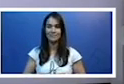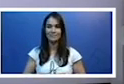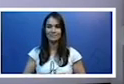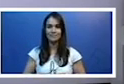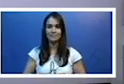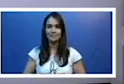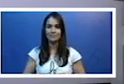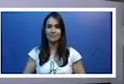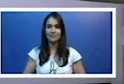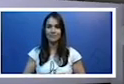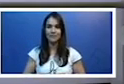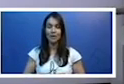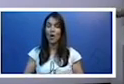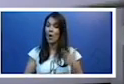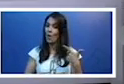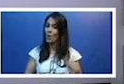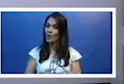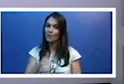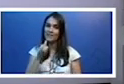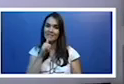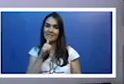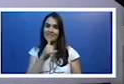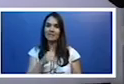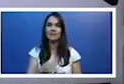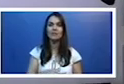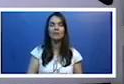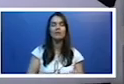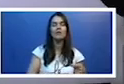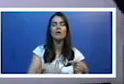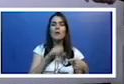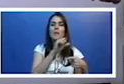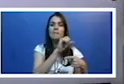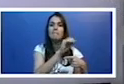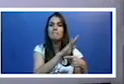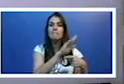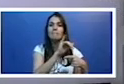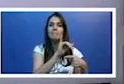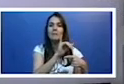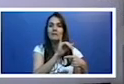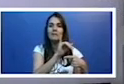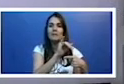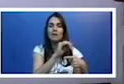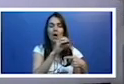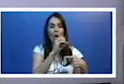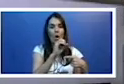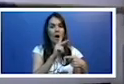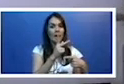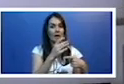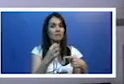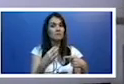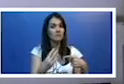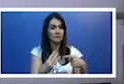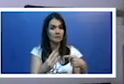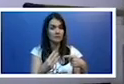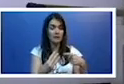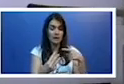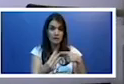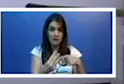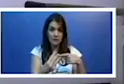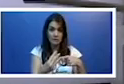cátion. Nesse outro exemplo, o hidróxido de bismuto, aqui ele tem 3 hidroxilas, né?